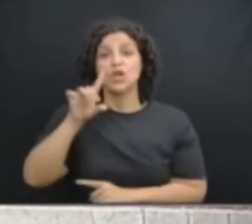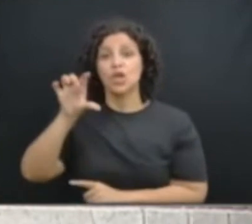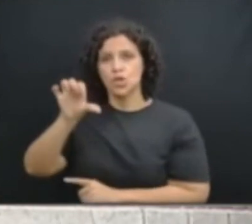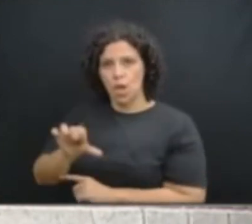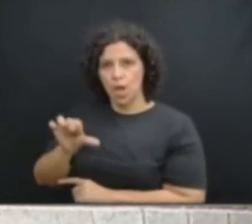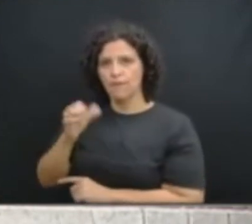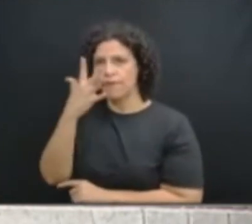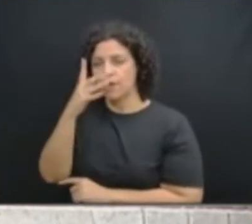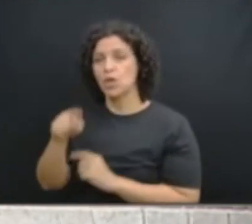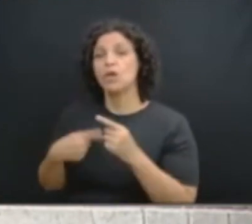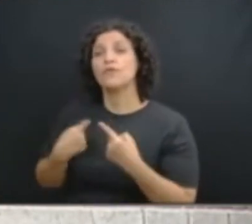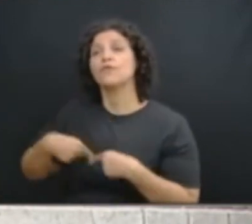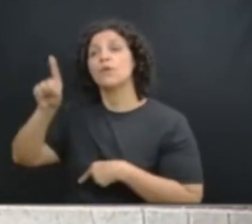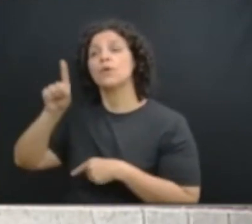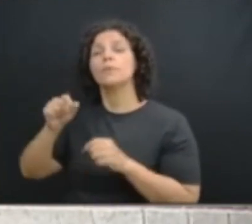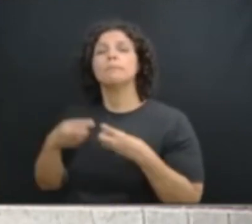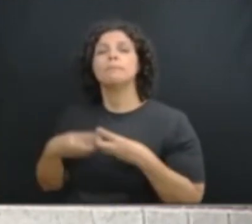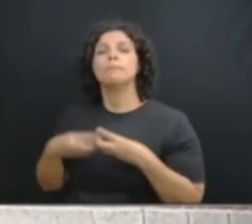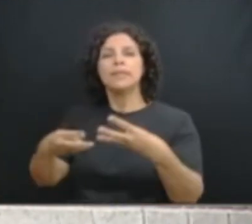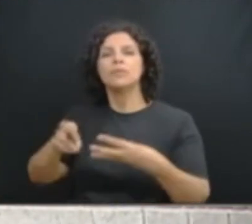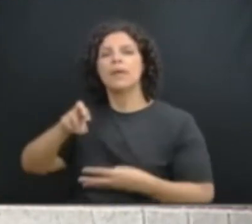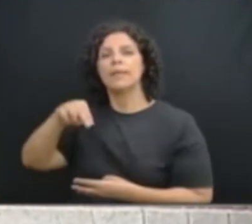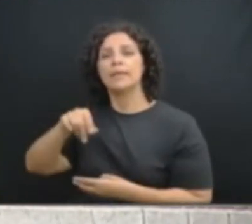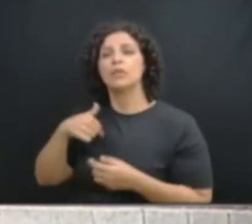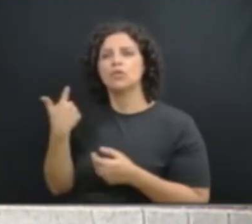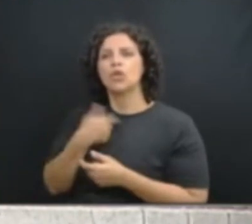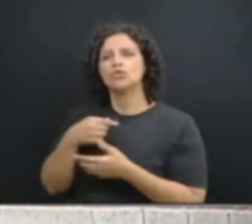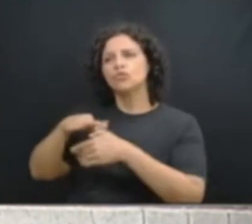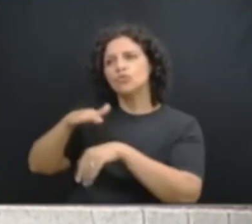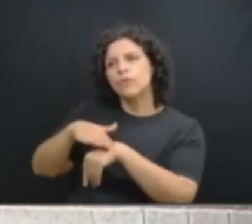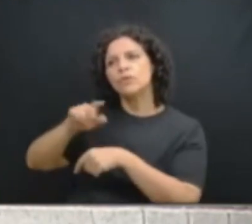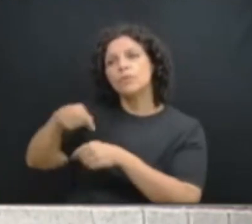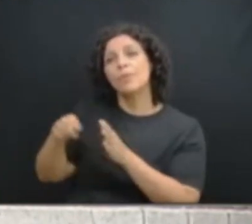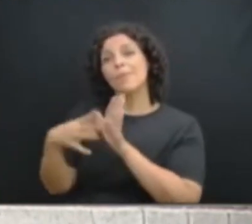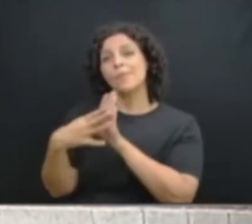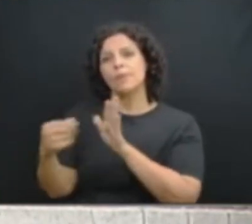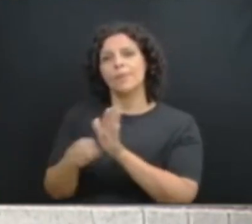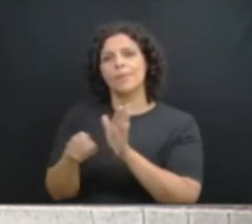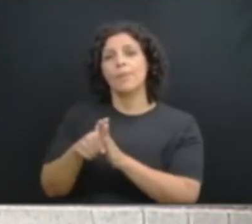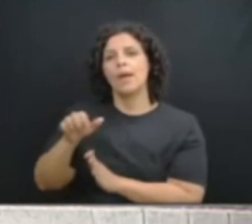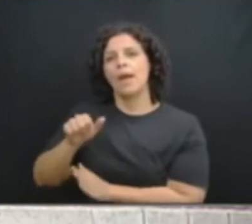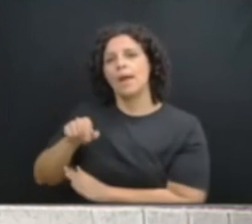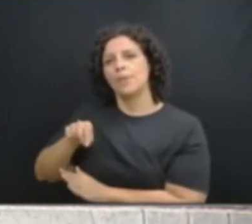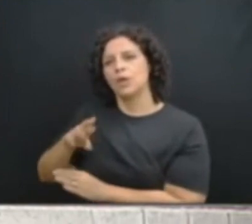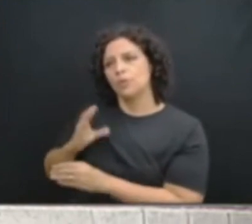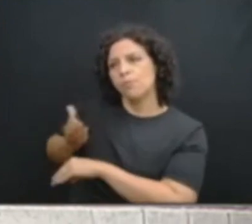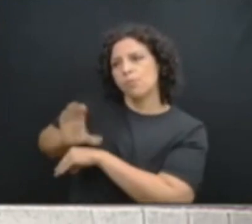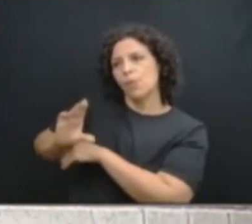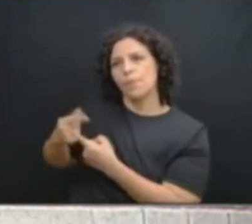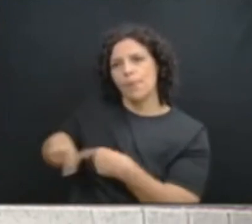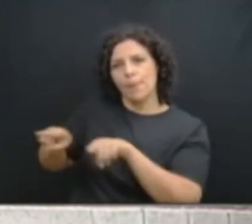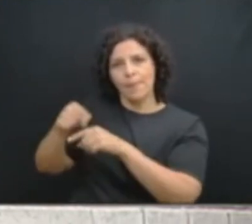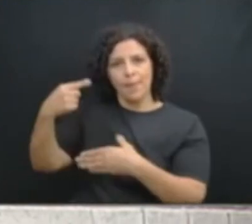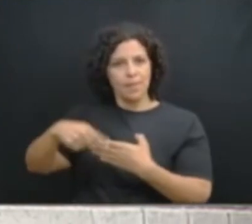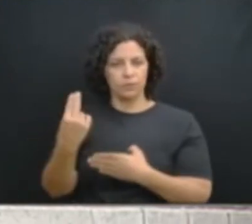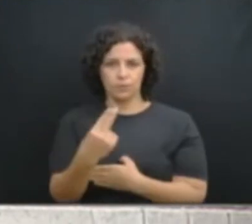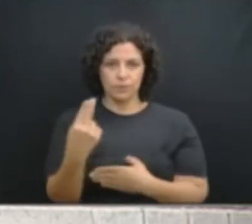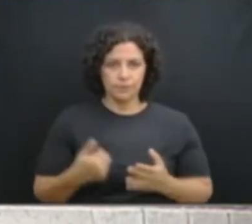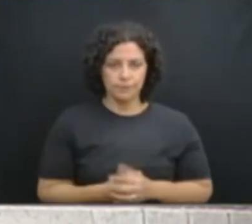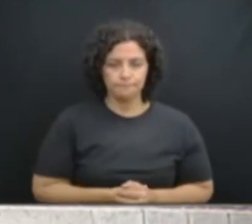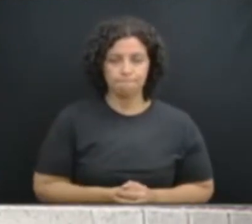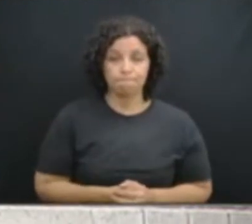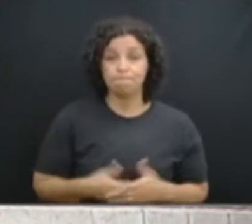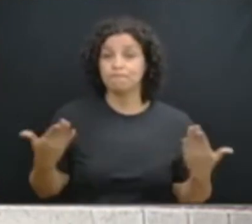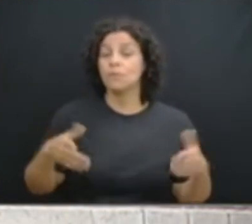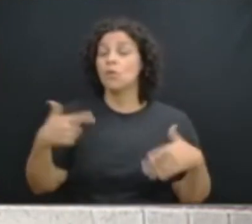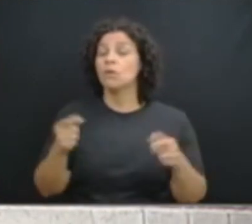fevereiro estivemos com o ministro Renan, e a primeira coisa que falamos para eles, que aquele modelo de aporte, do jeito que estava, não dava.